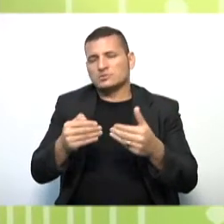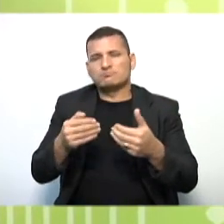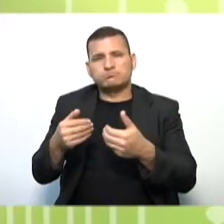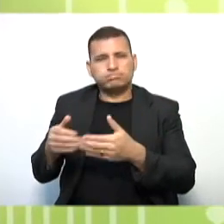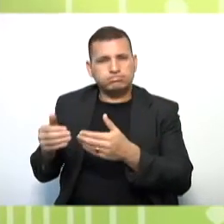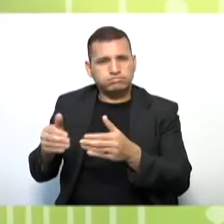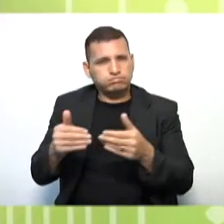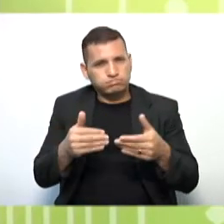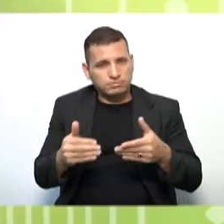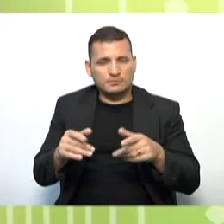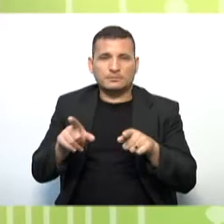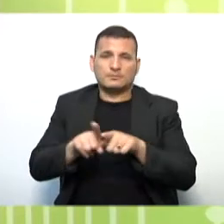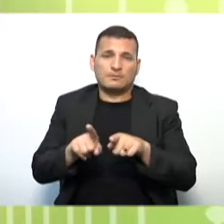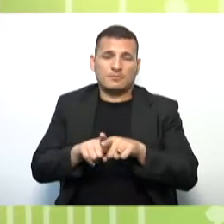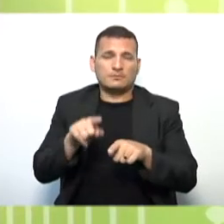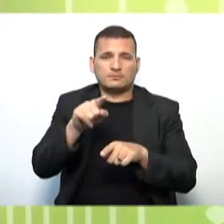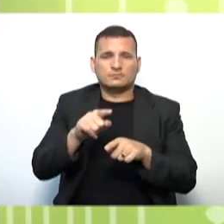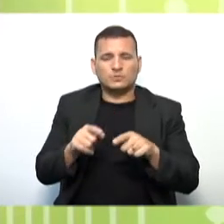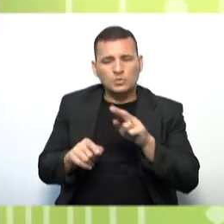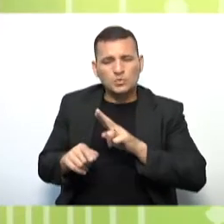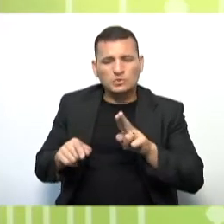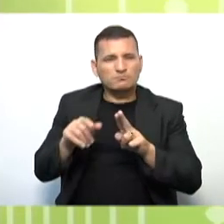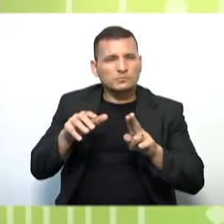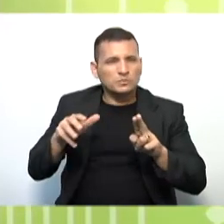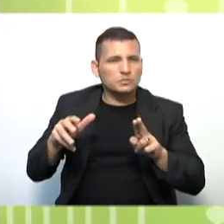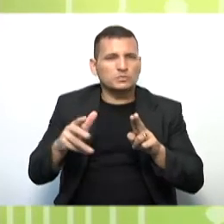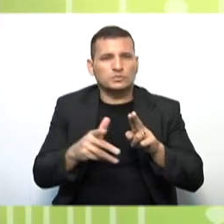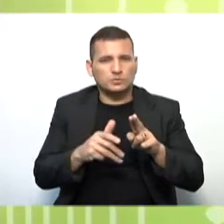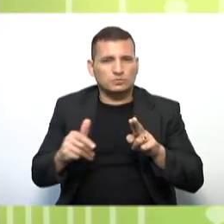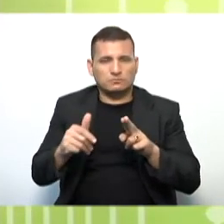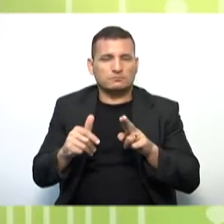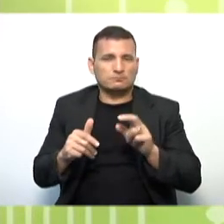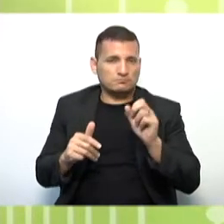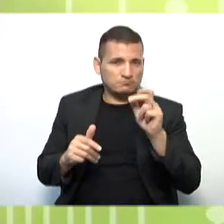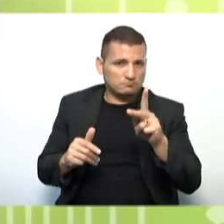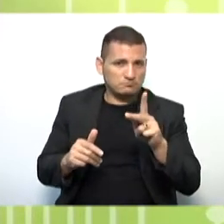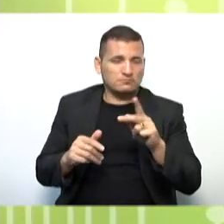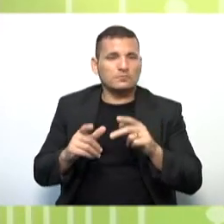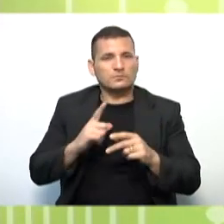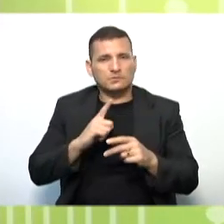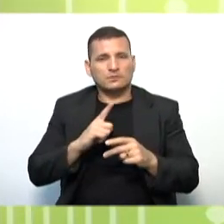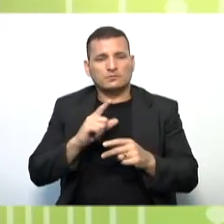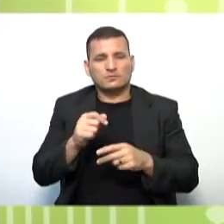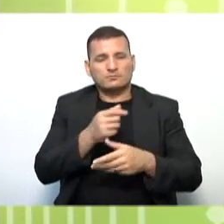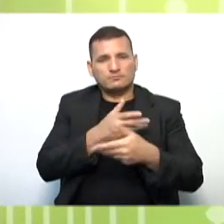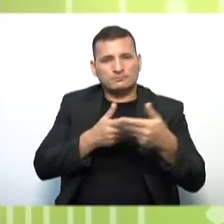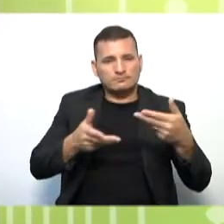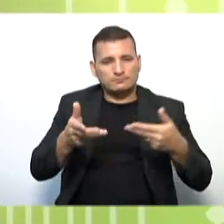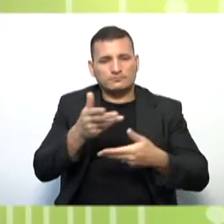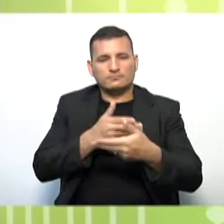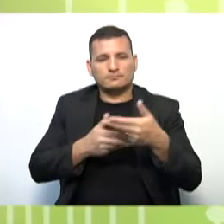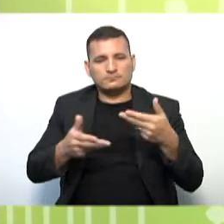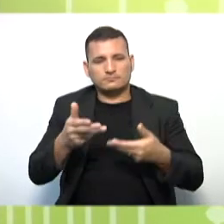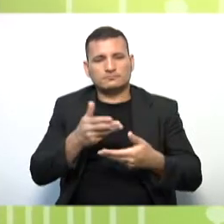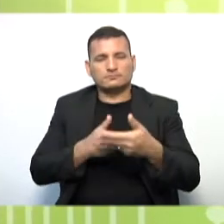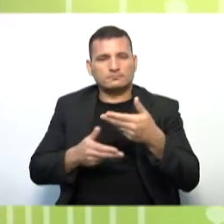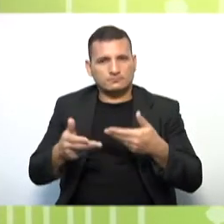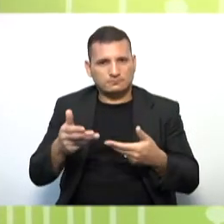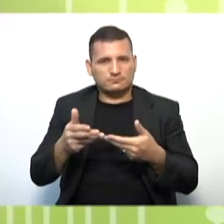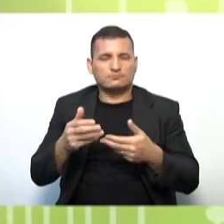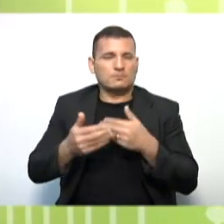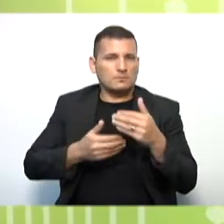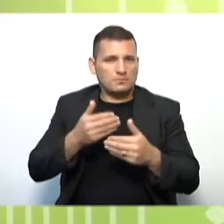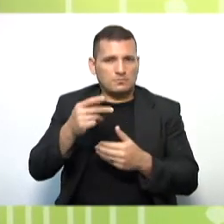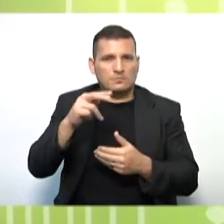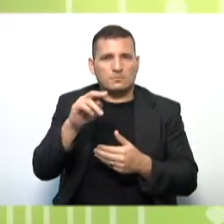mais recursos de hardware você consome. Ok? Então, existe essa relação toda aí dos nossos